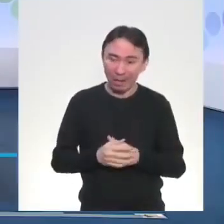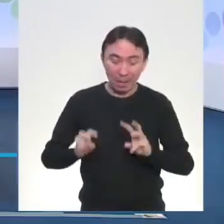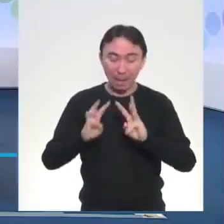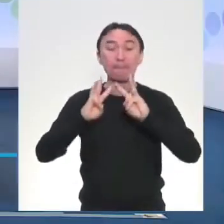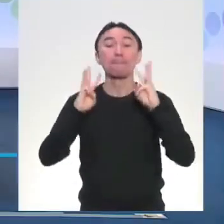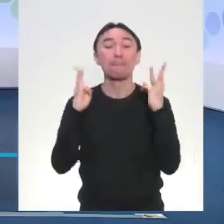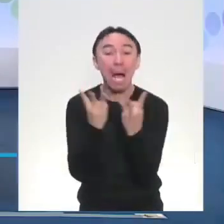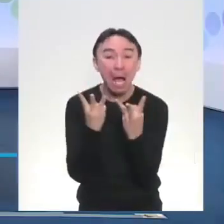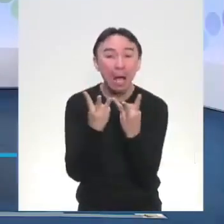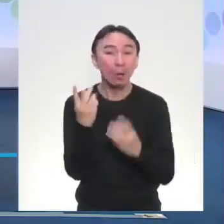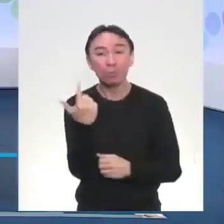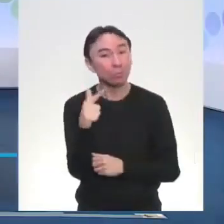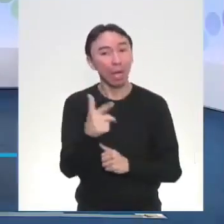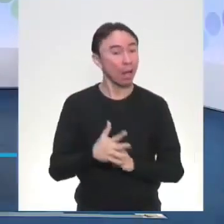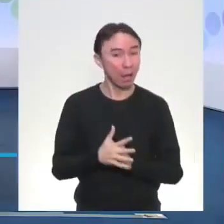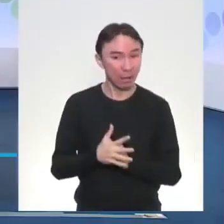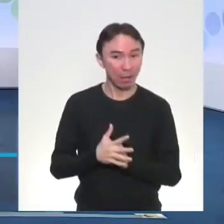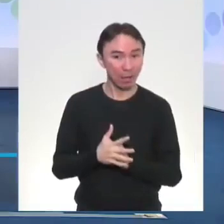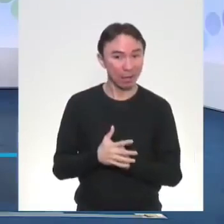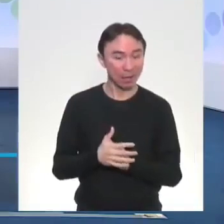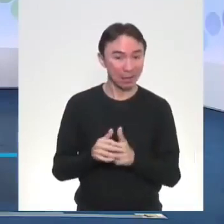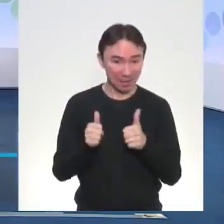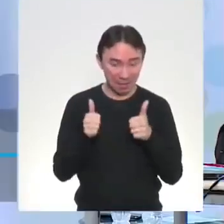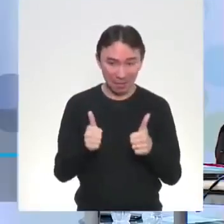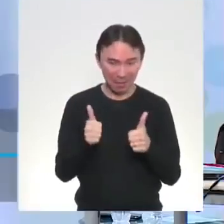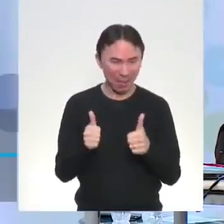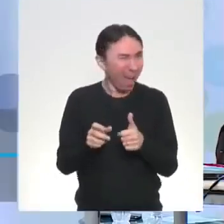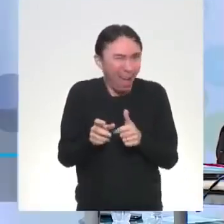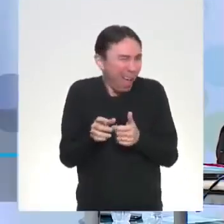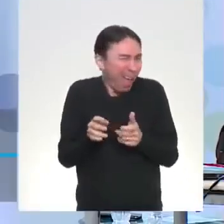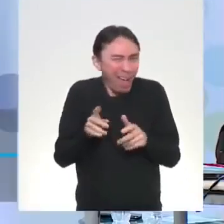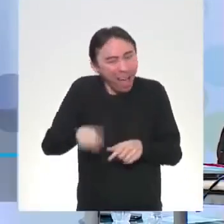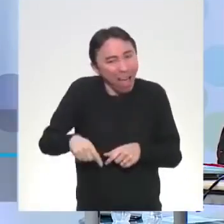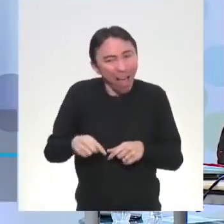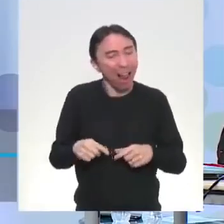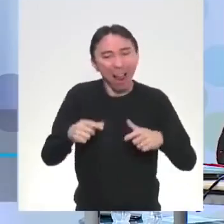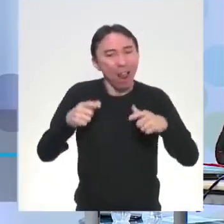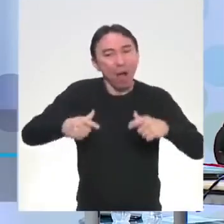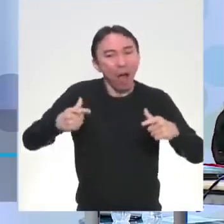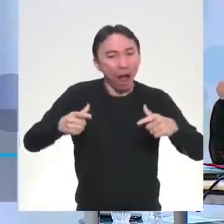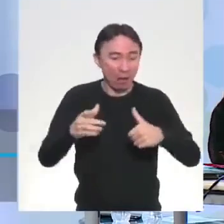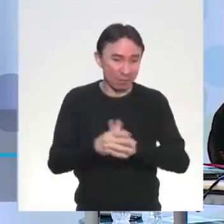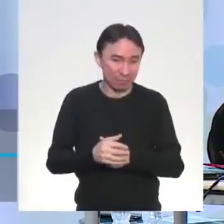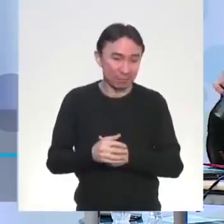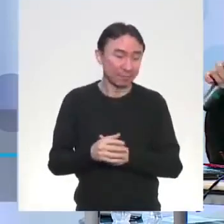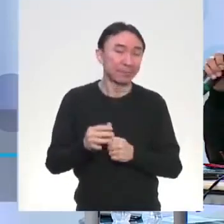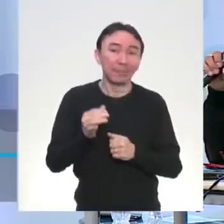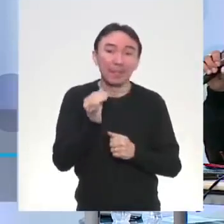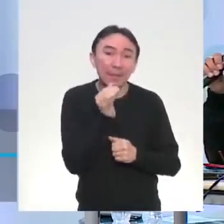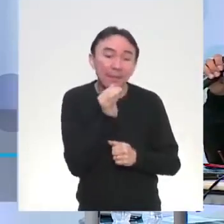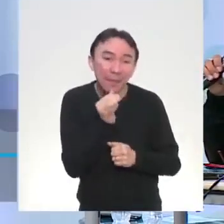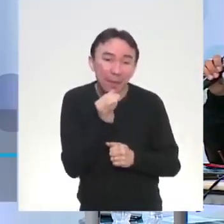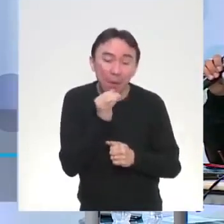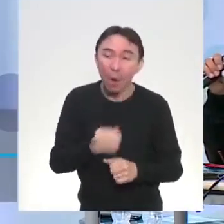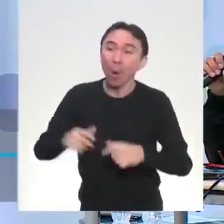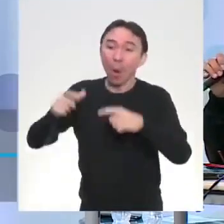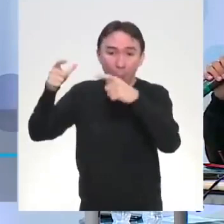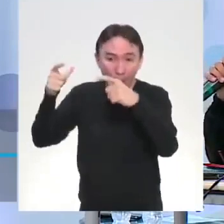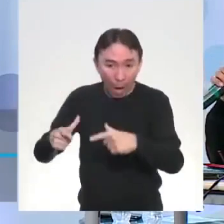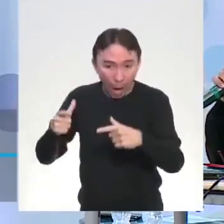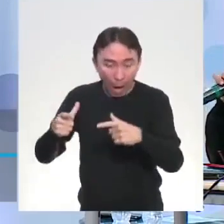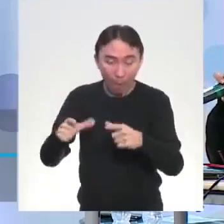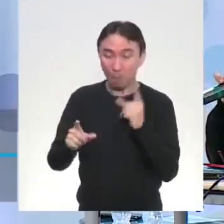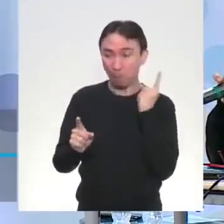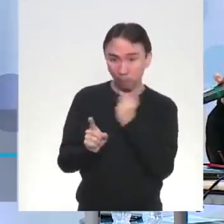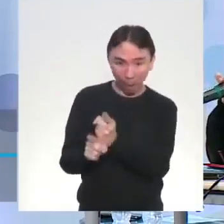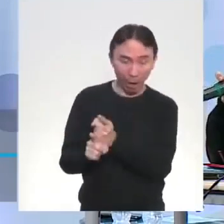tem dimensão. É um lugar. Se você conseguir definir, assim, absolutamente um local, isso vai ser um ponto, né? Pensa